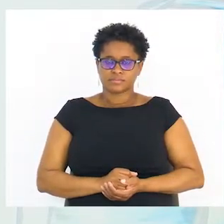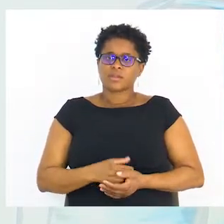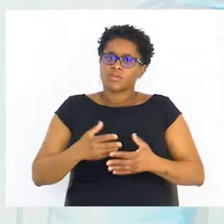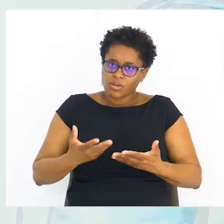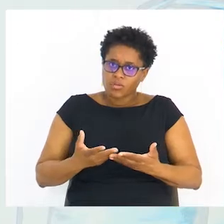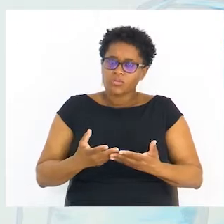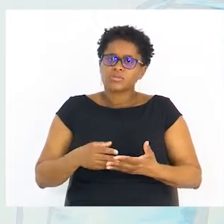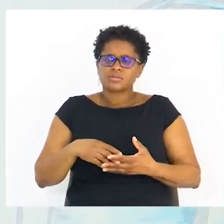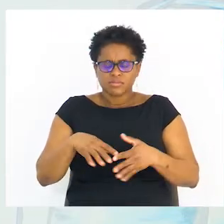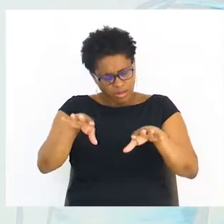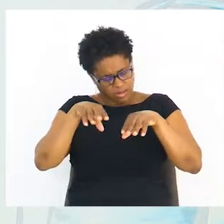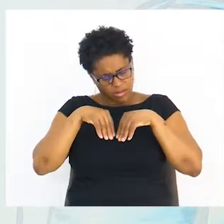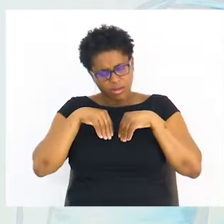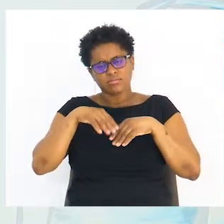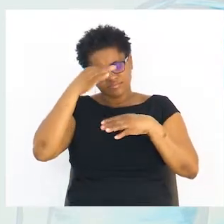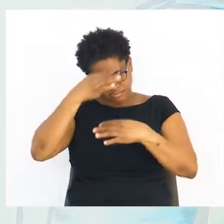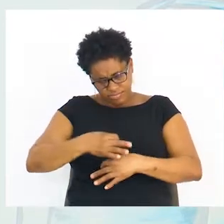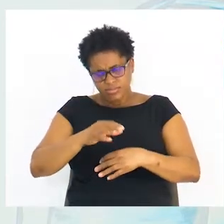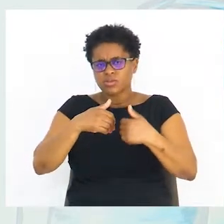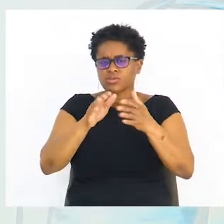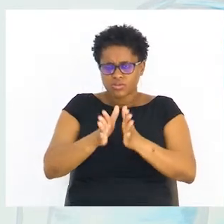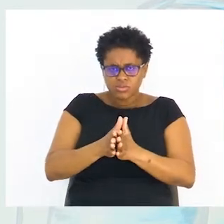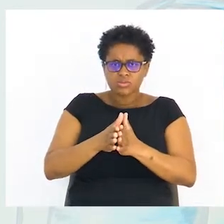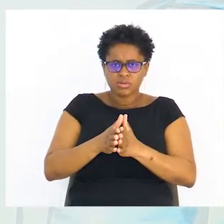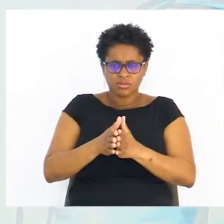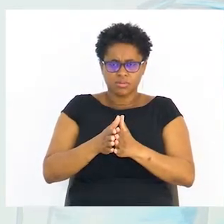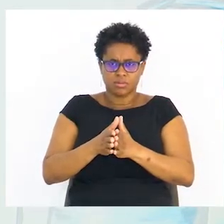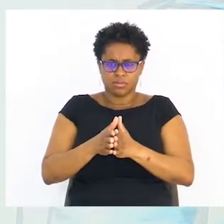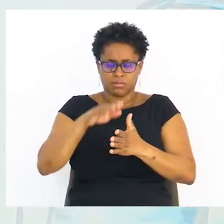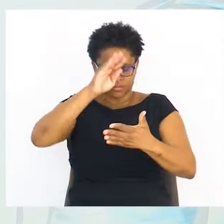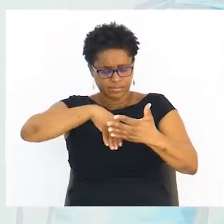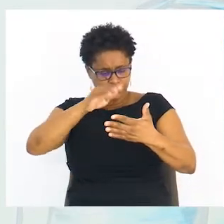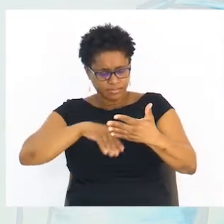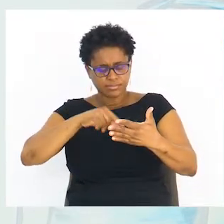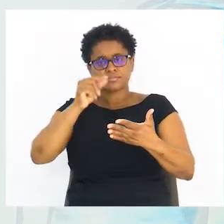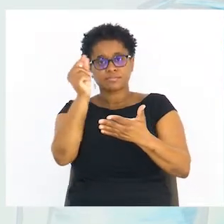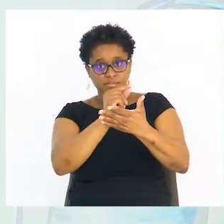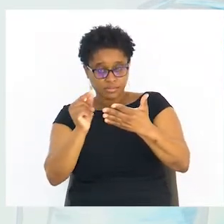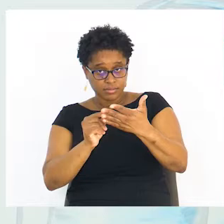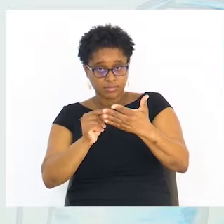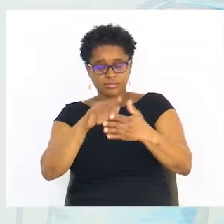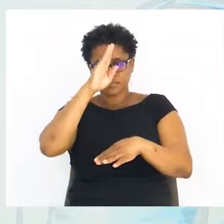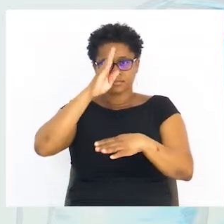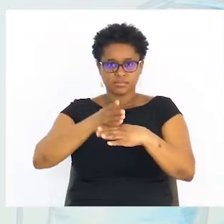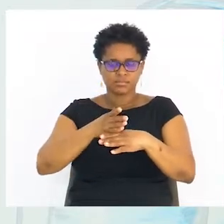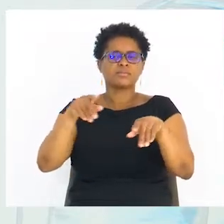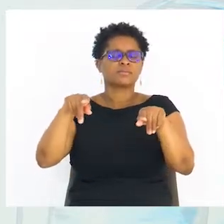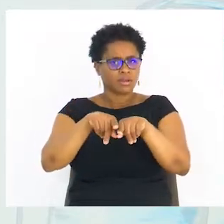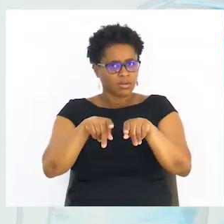que acreditavam que tudo o que pintavam ou que tudo o que desenhavam e pintavam